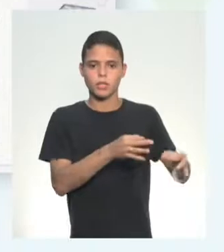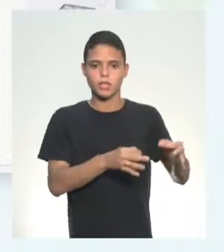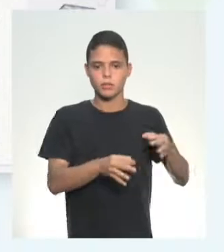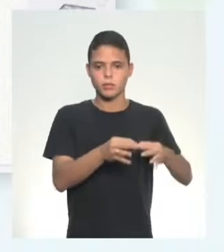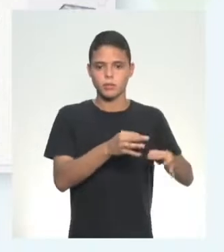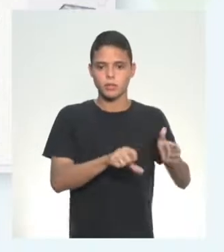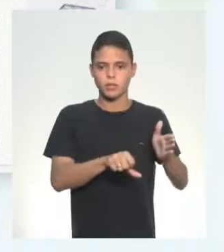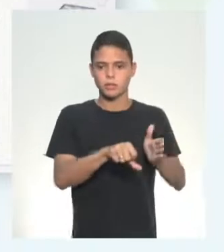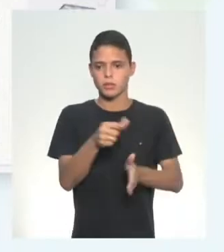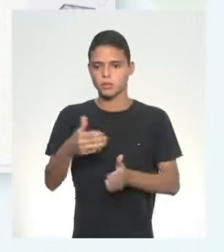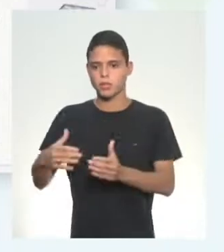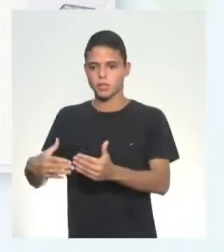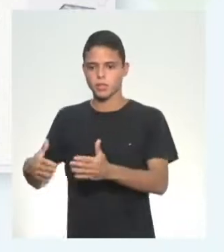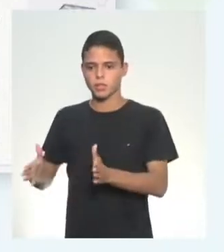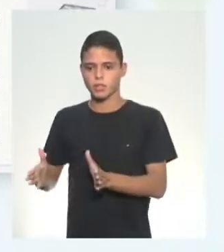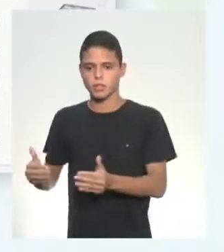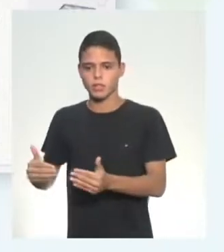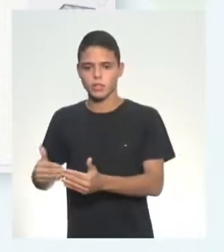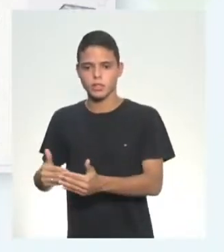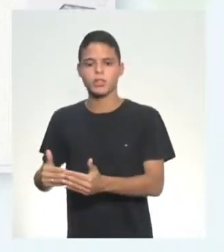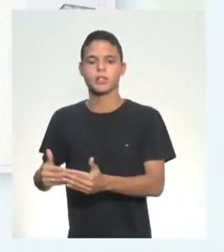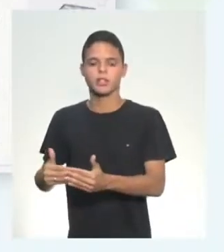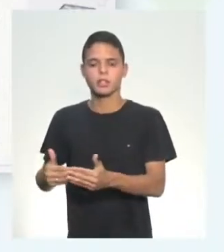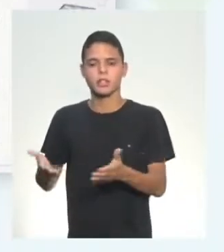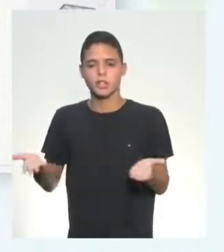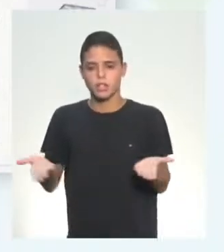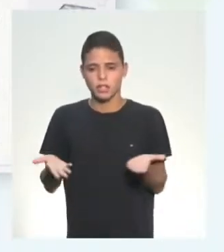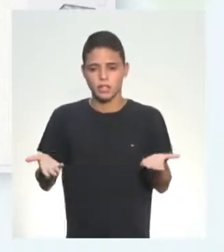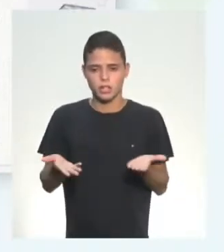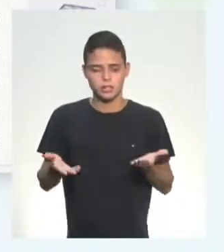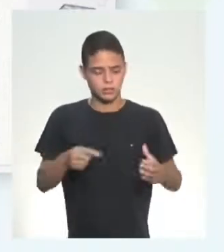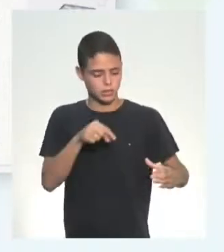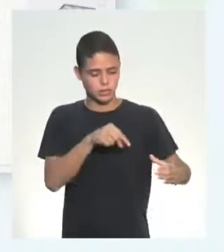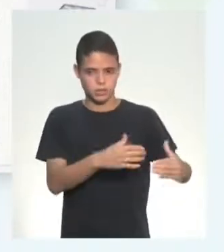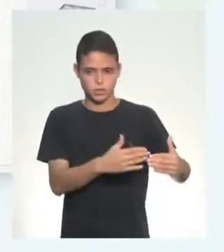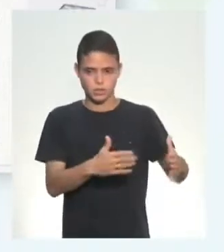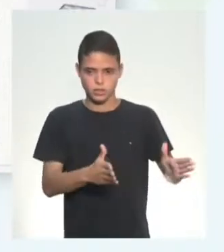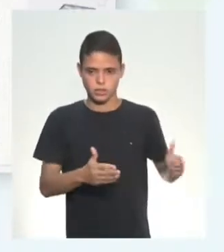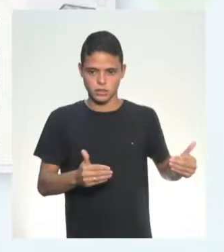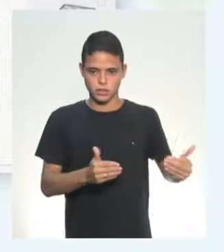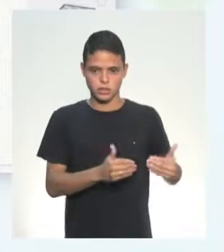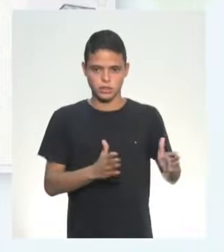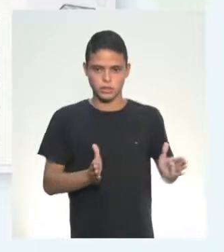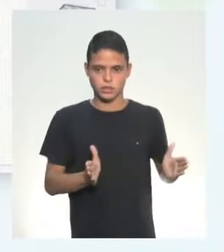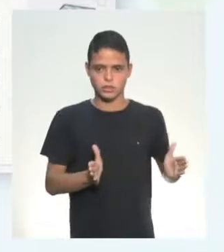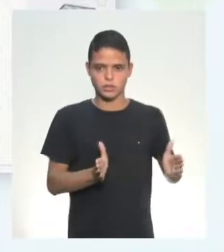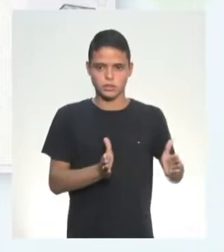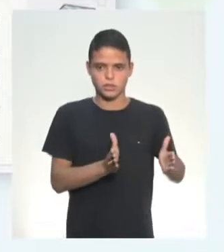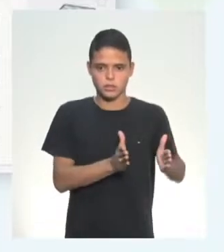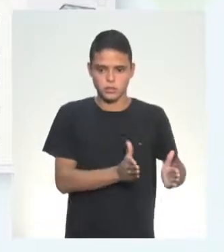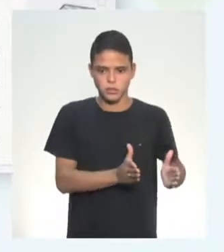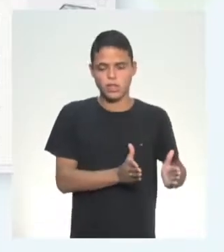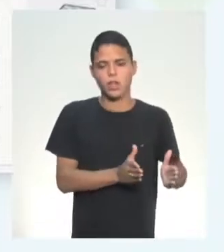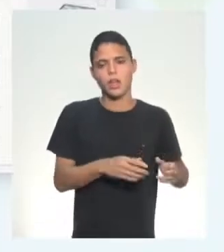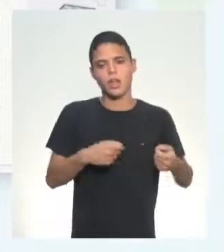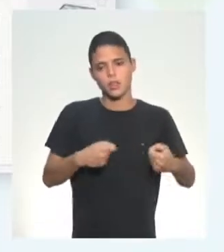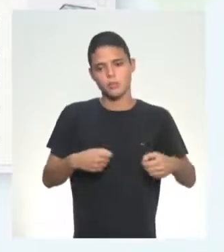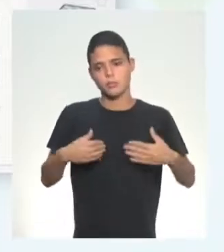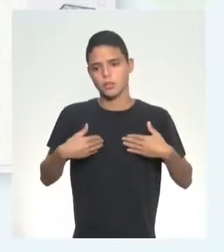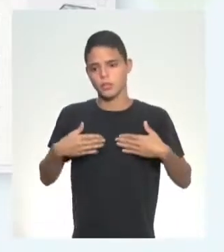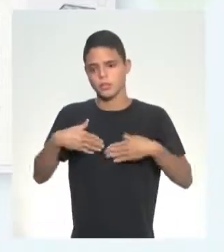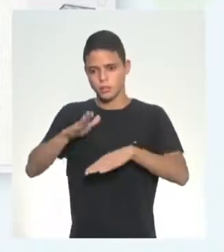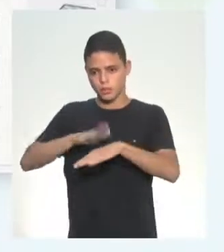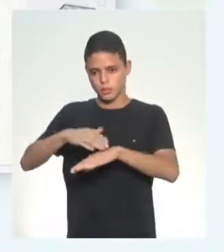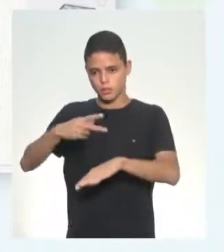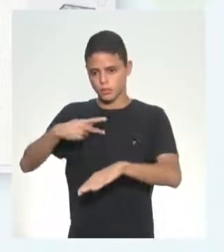que eu posso fazer isso? Veja só, eu vou reduzir essa segunda caixa um pouco, e para isso eu vou segurar o meu botão Shift, que está logo